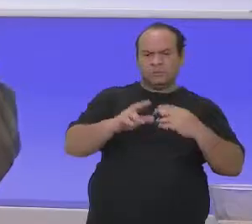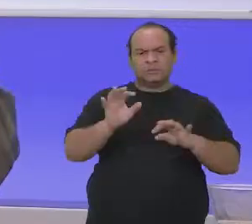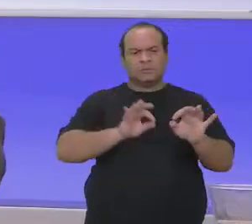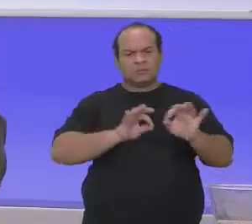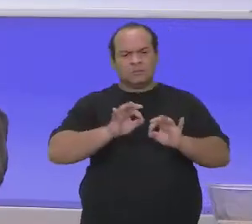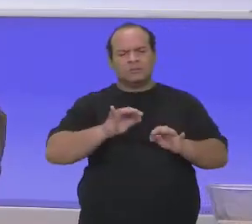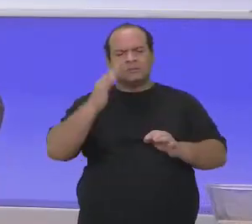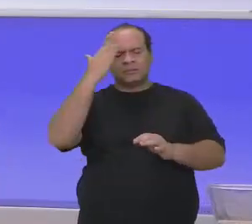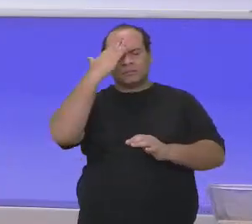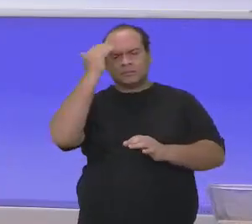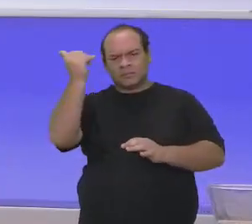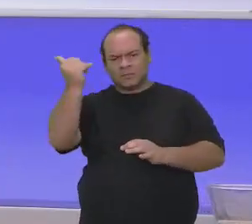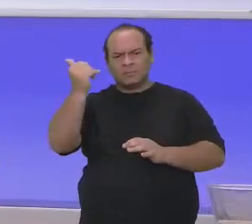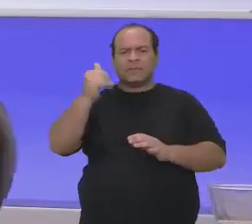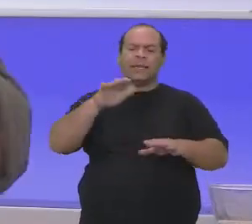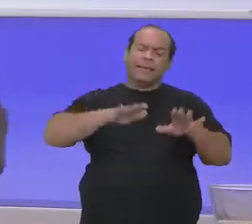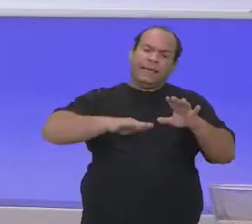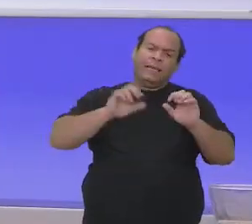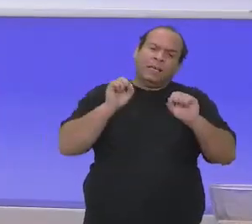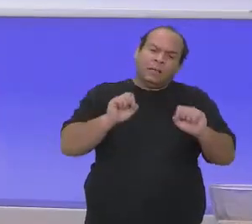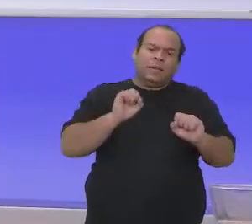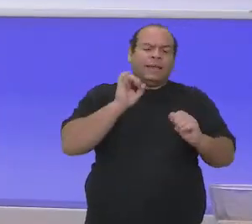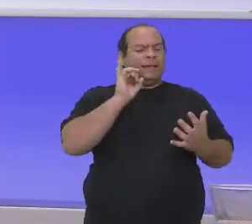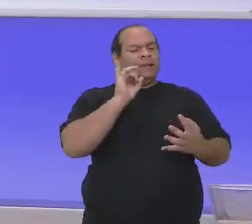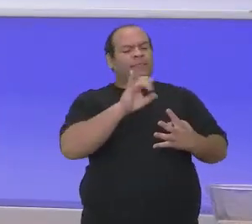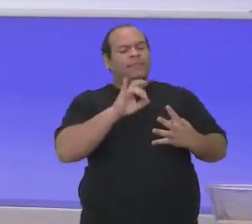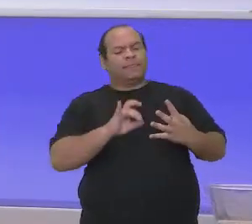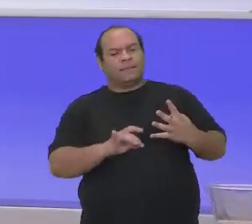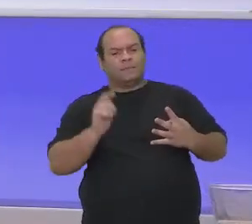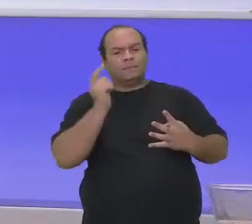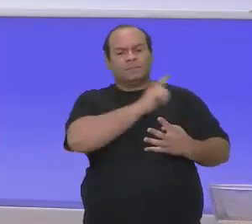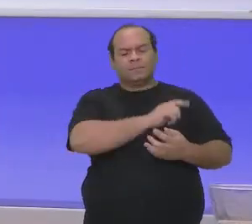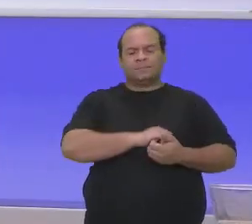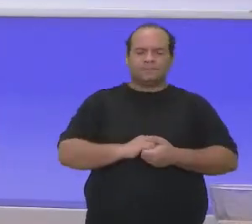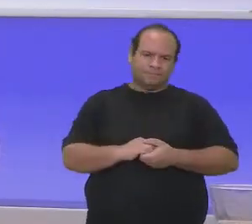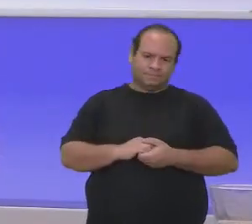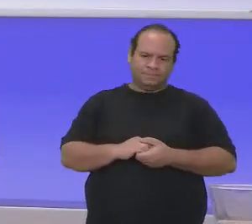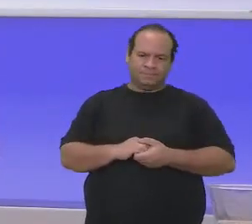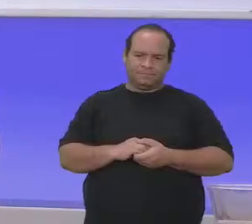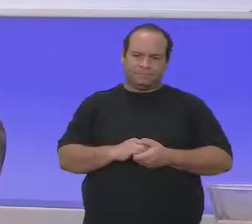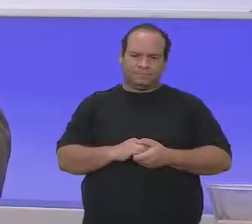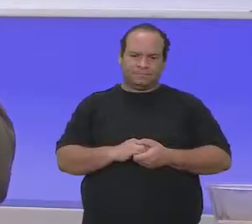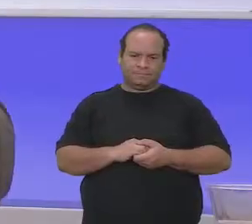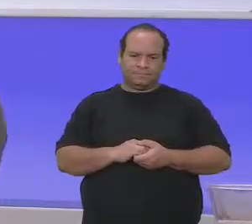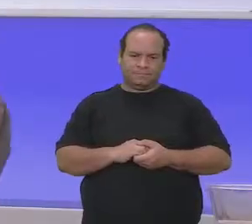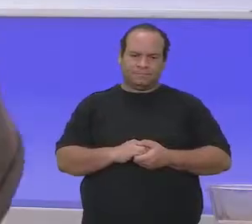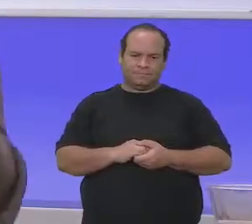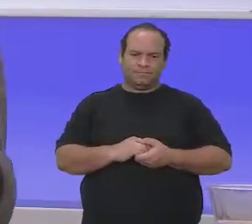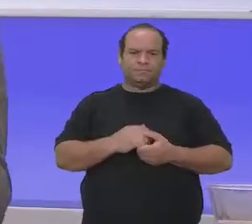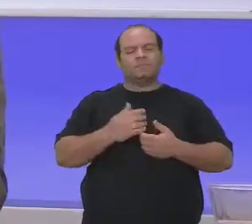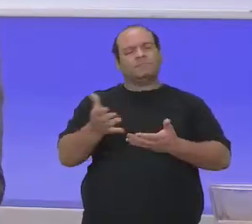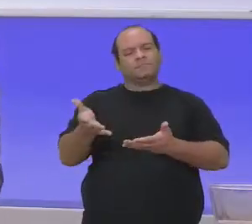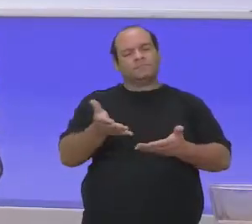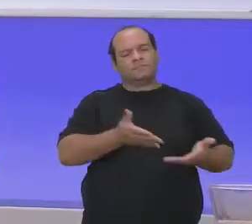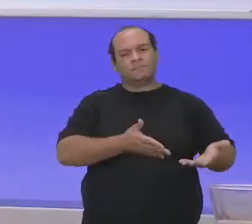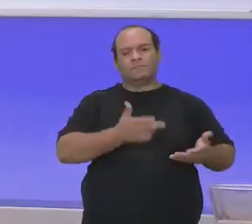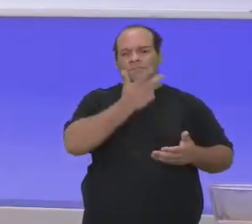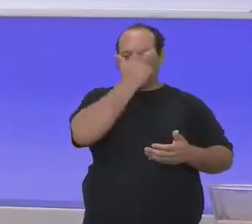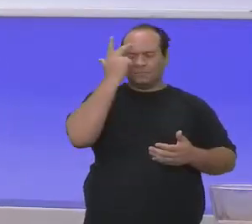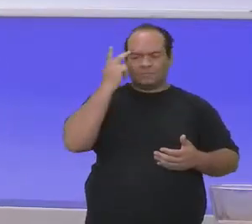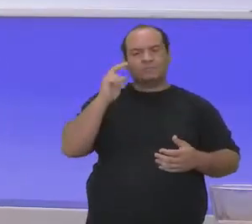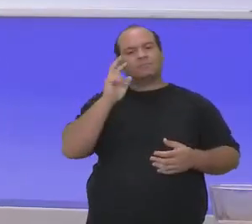a consciência do impacto de cada uma delas perante a sociedade. Mas convido realmente